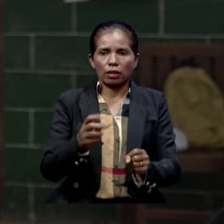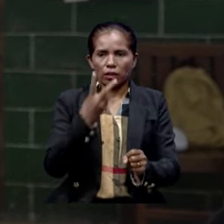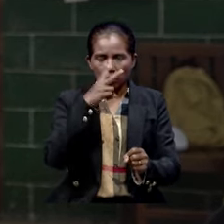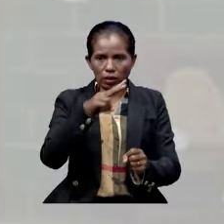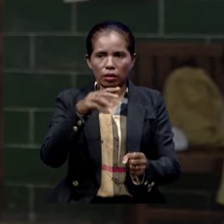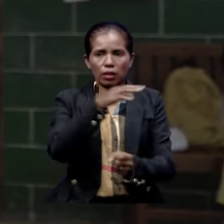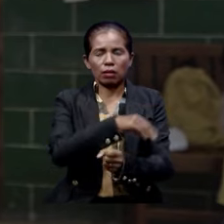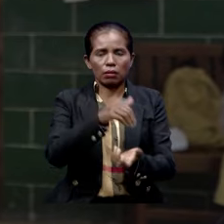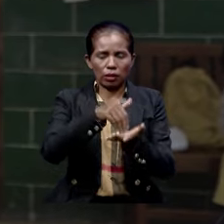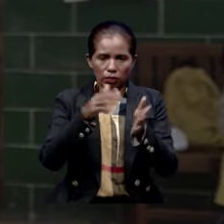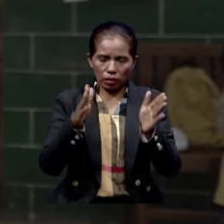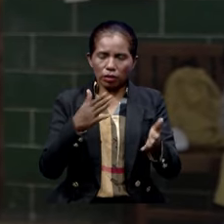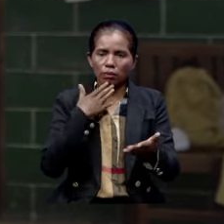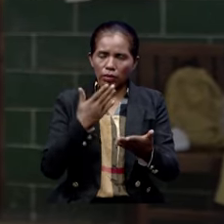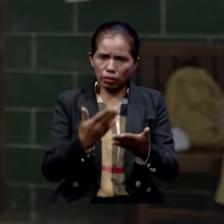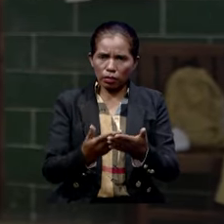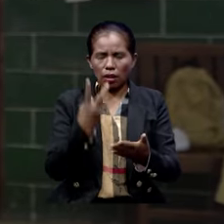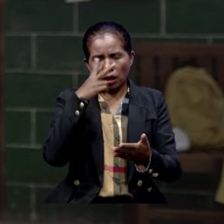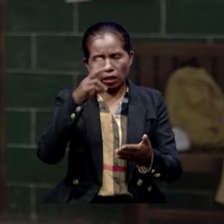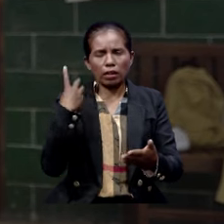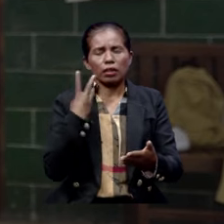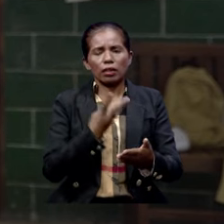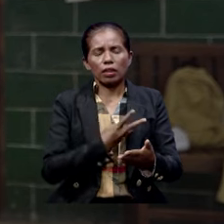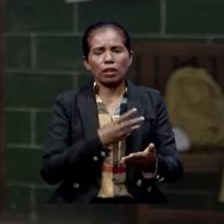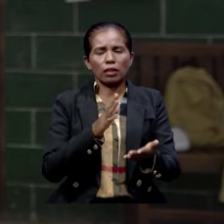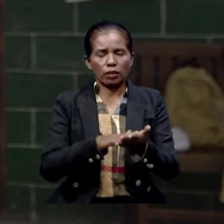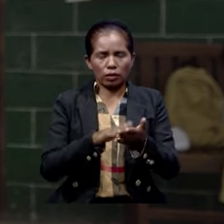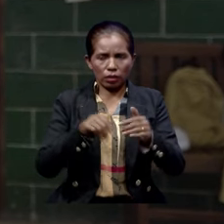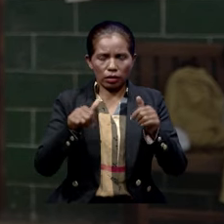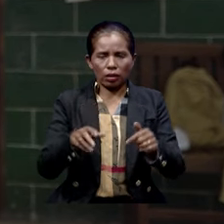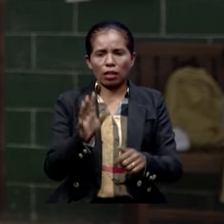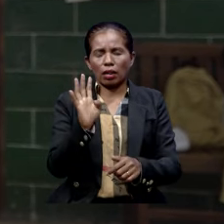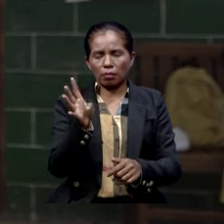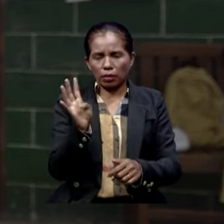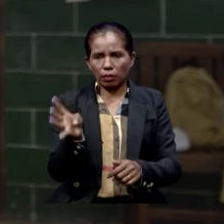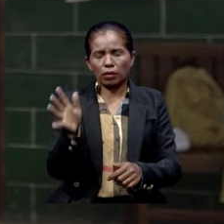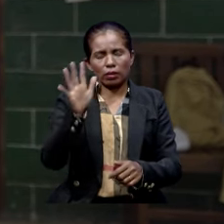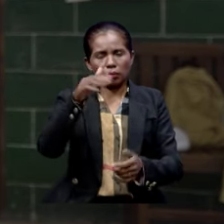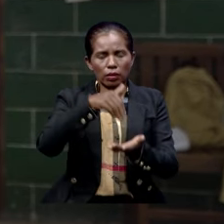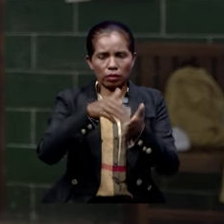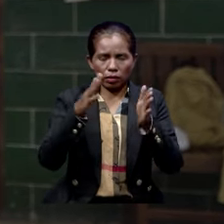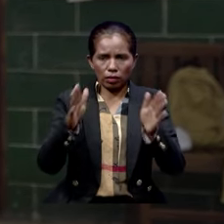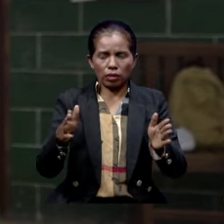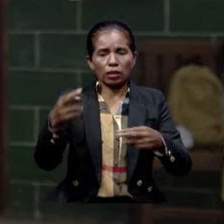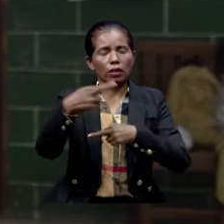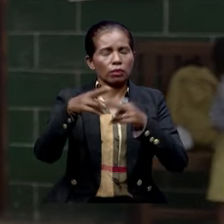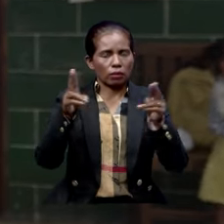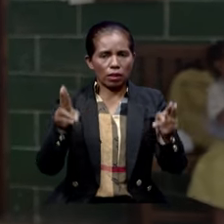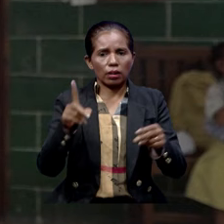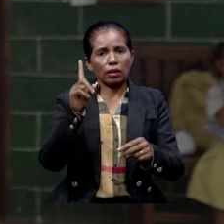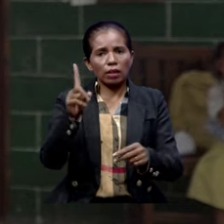ensino numerásico. Não temos a situação e tem a Railaran. 45 estudantes e a sala de aula, né,